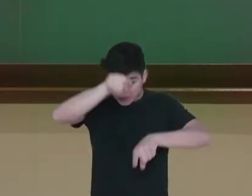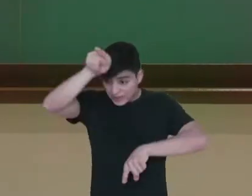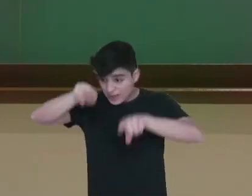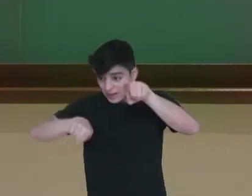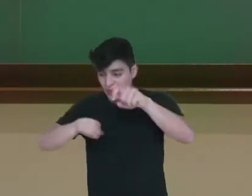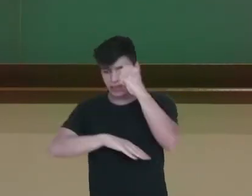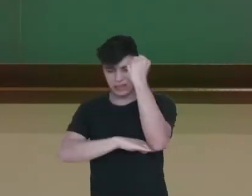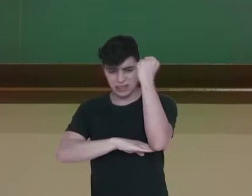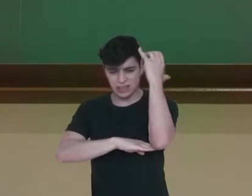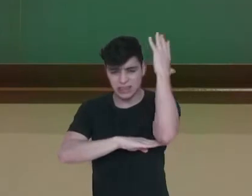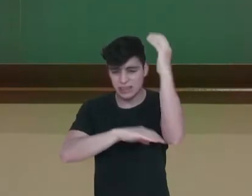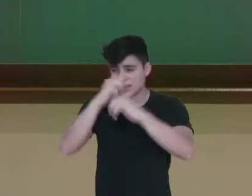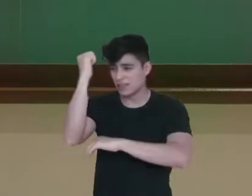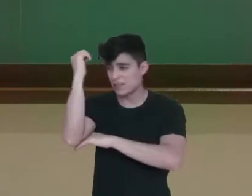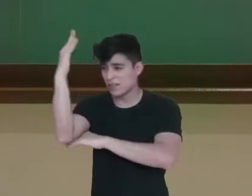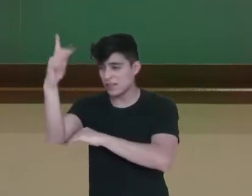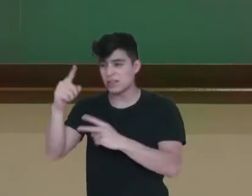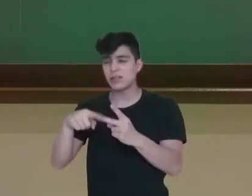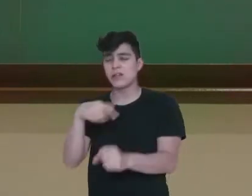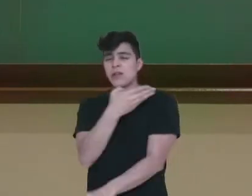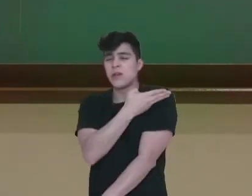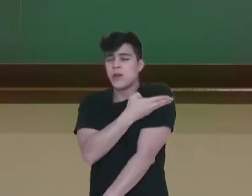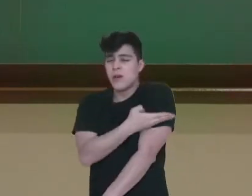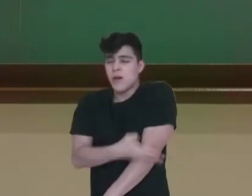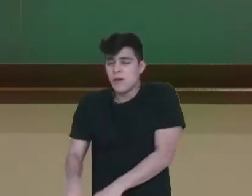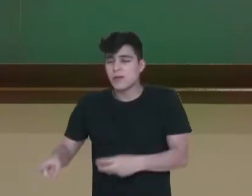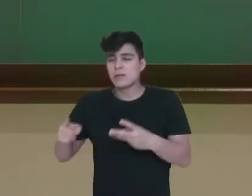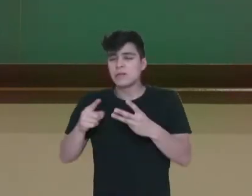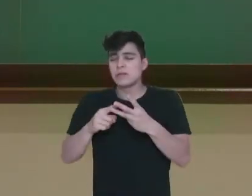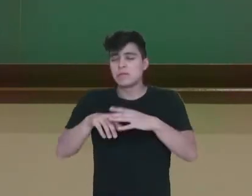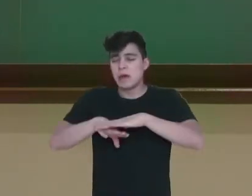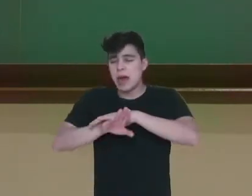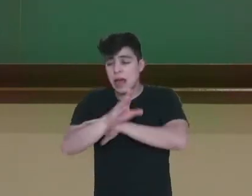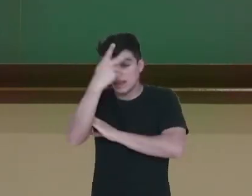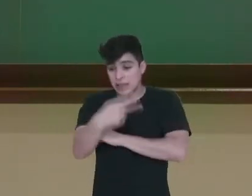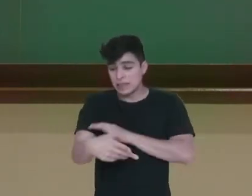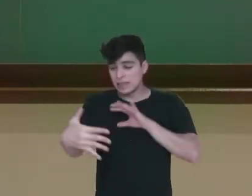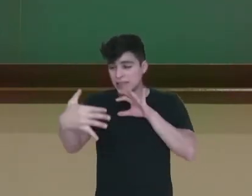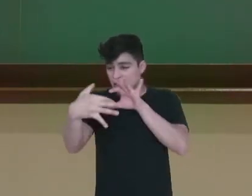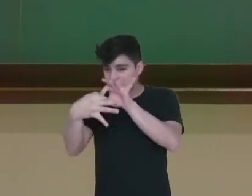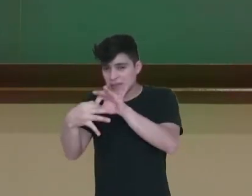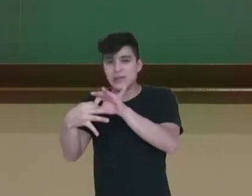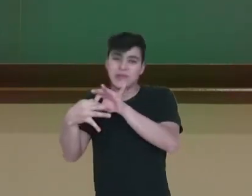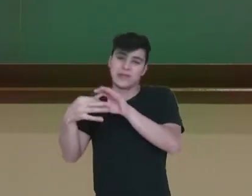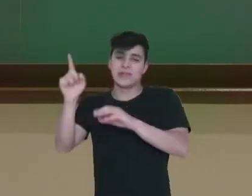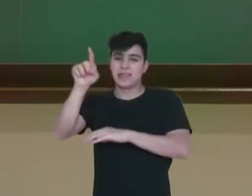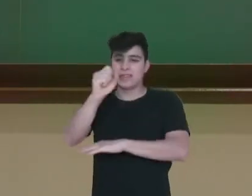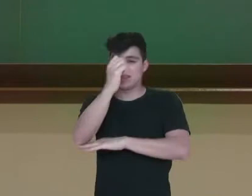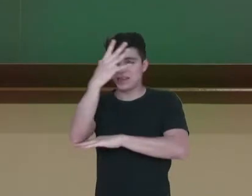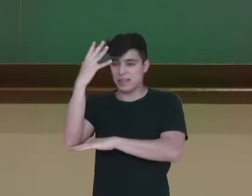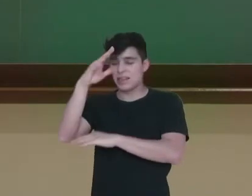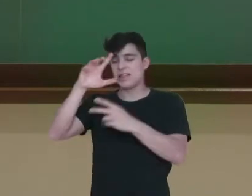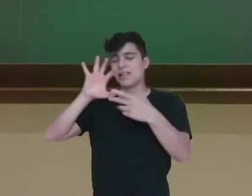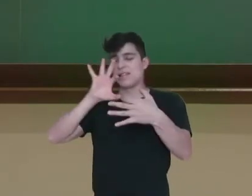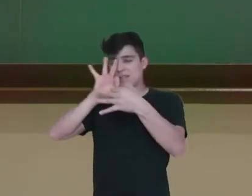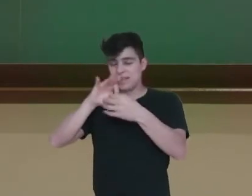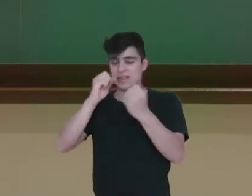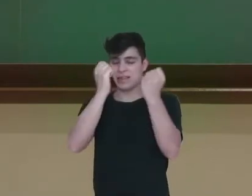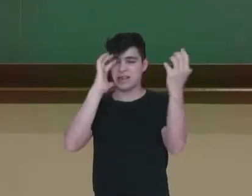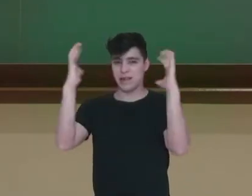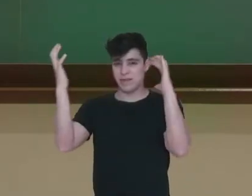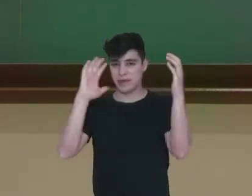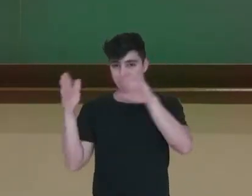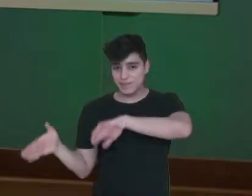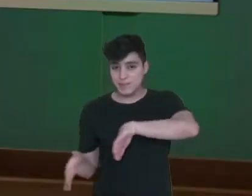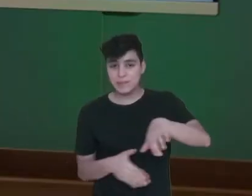de vegetação, de hábitos e costumes, muitas vezes, que estão ligados a essa característica do clima. Então vamos pensar